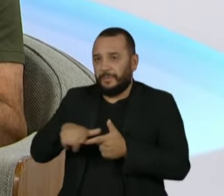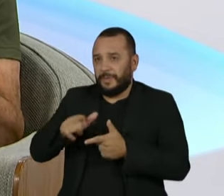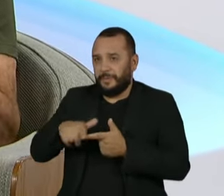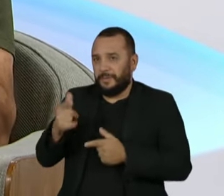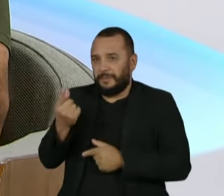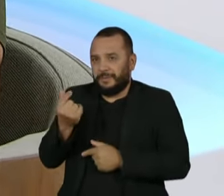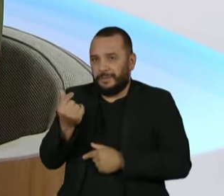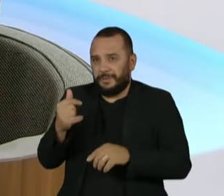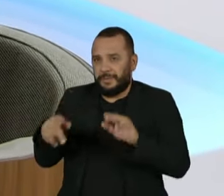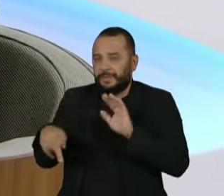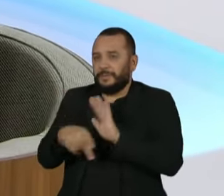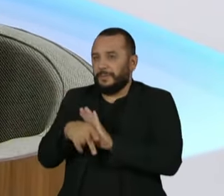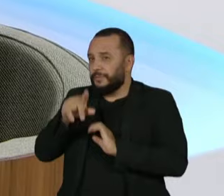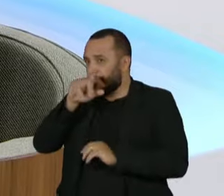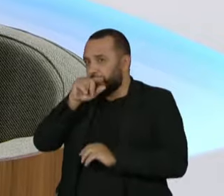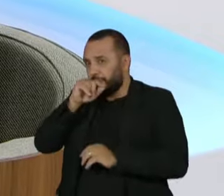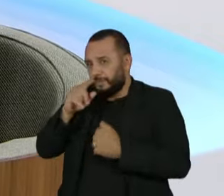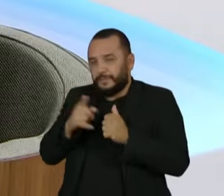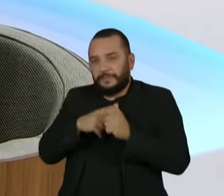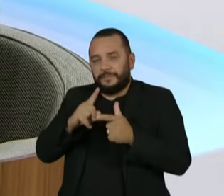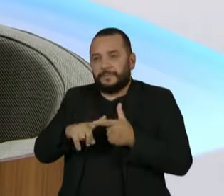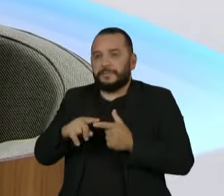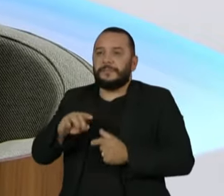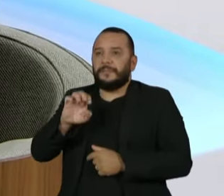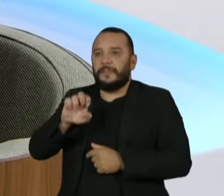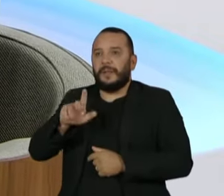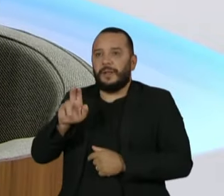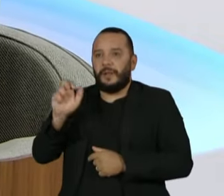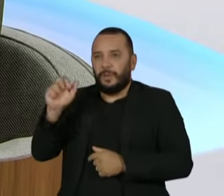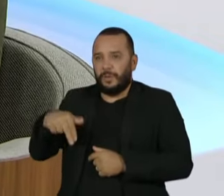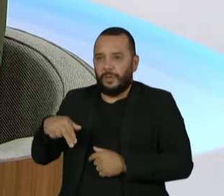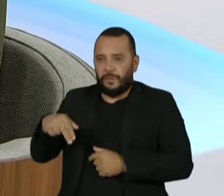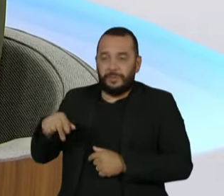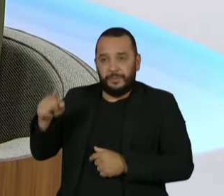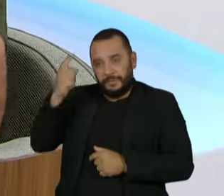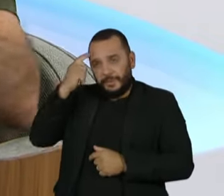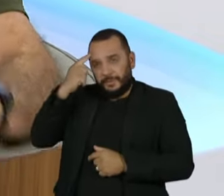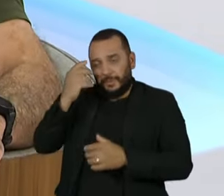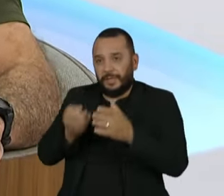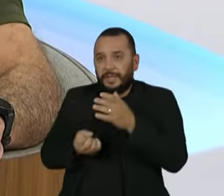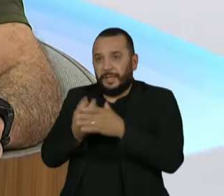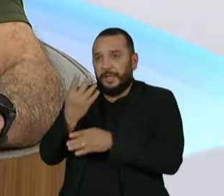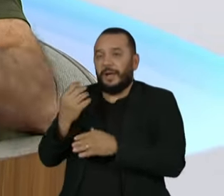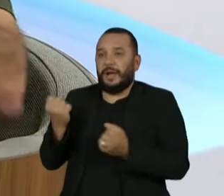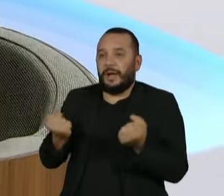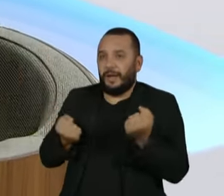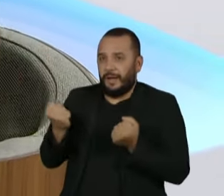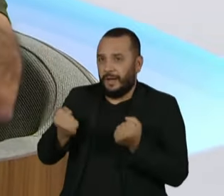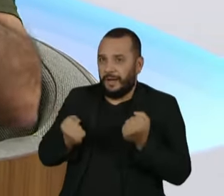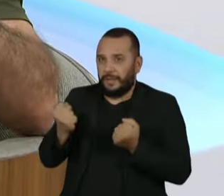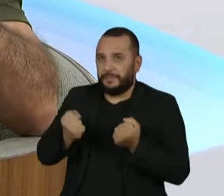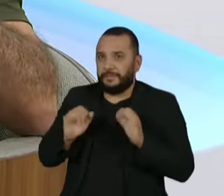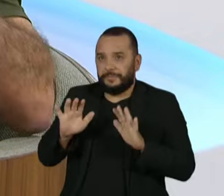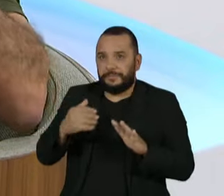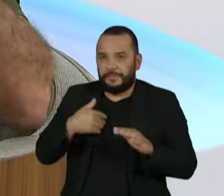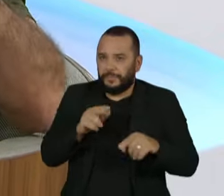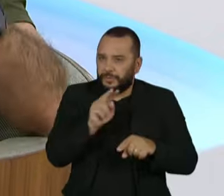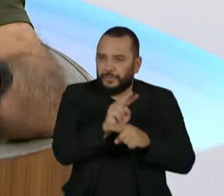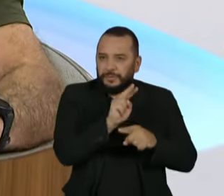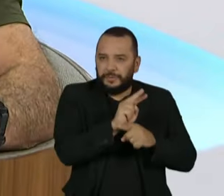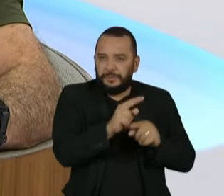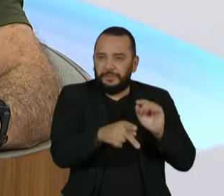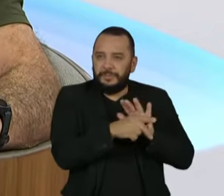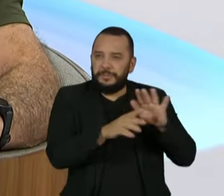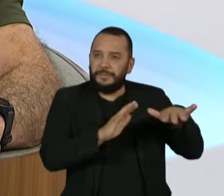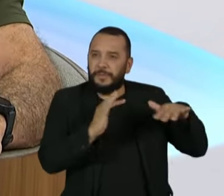aquisição pelo Elo musky ele achar que tá fabricando automóveis enquanto tá cuidando de timeline